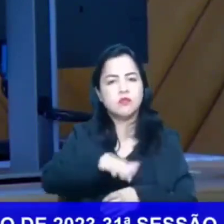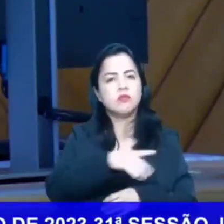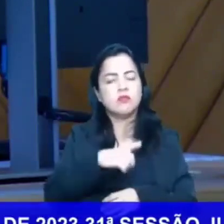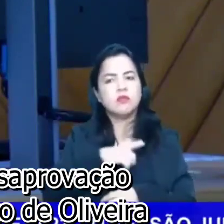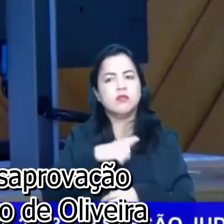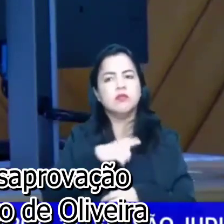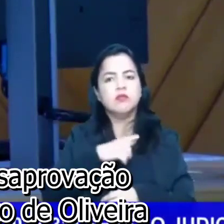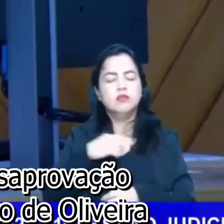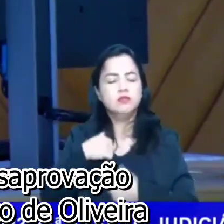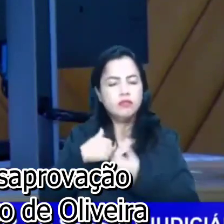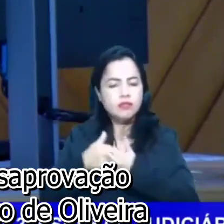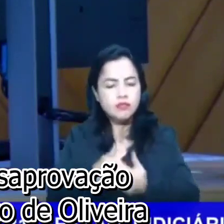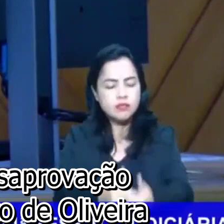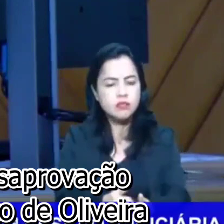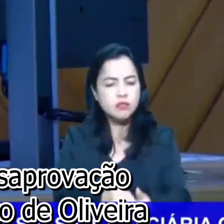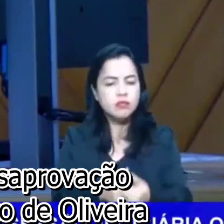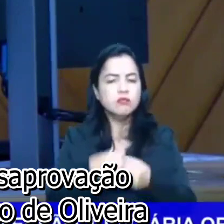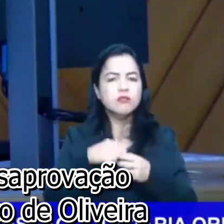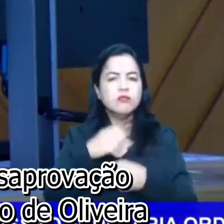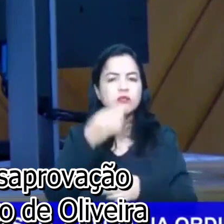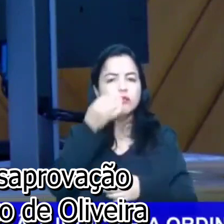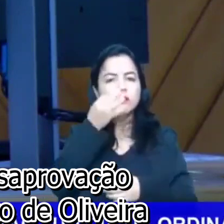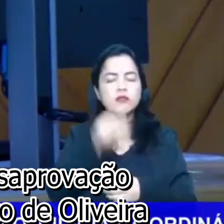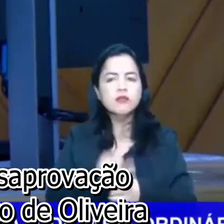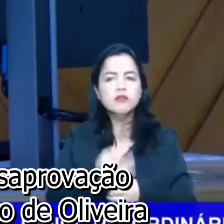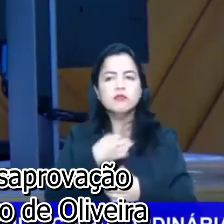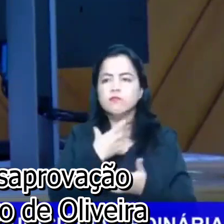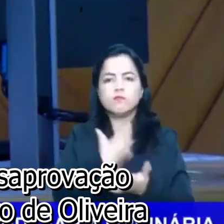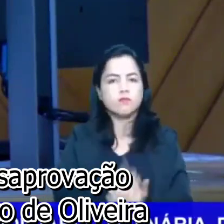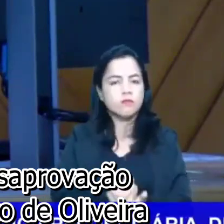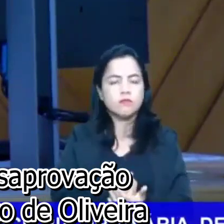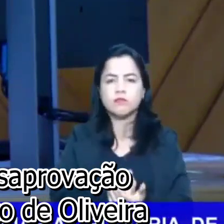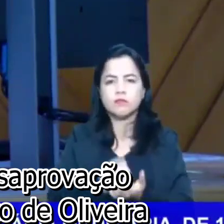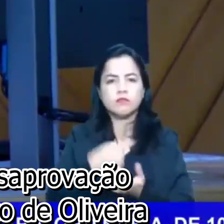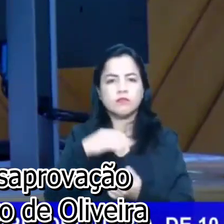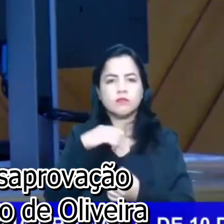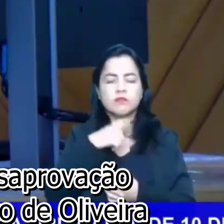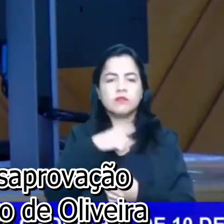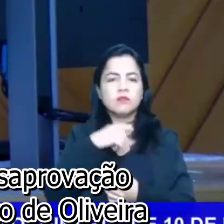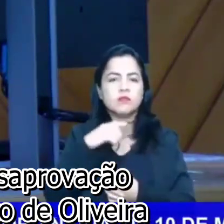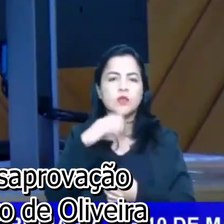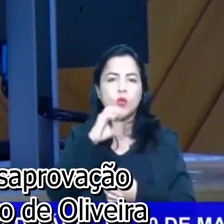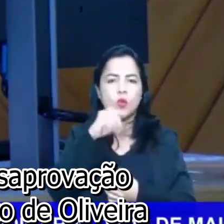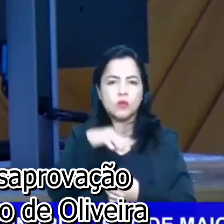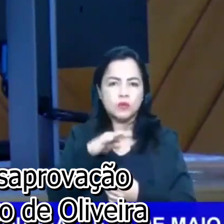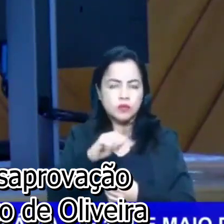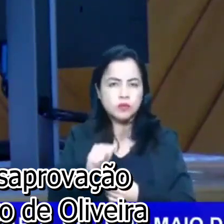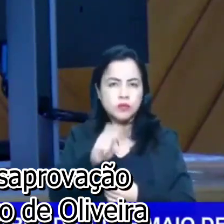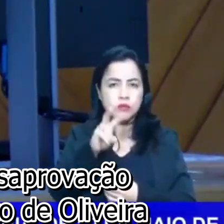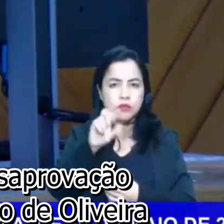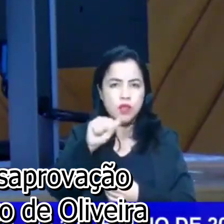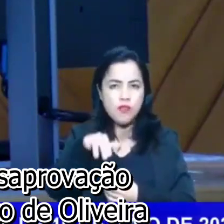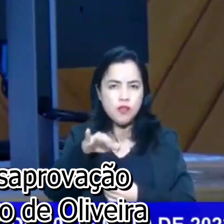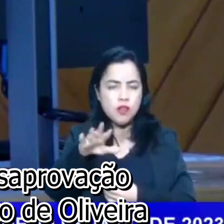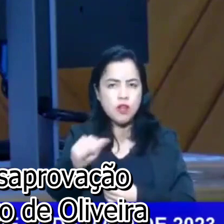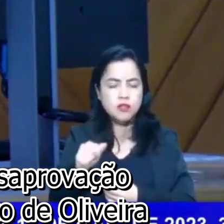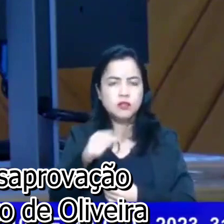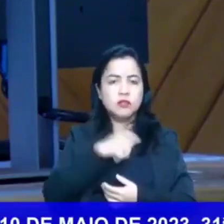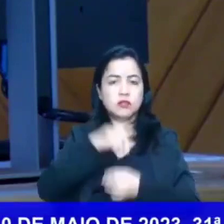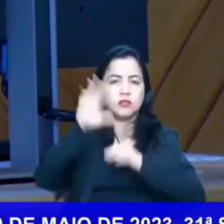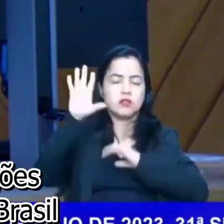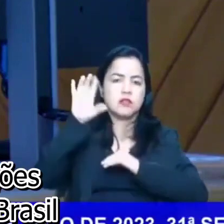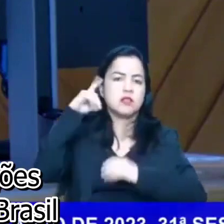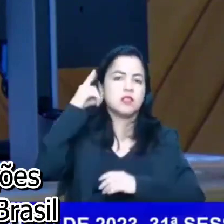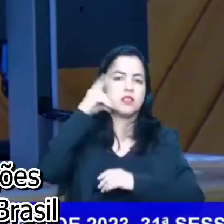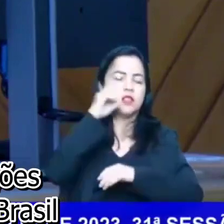estou aqui acompanhando os pareceres pela desaprovação das contas de campanha de Vânia Conceição Pinto de Oliveira, candidata